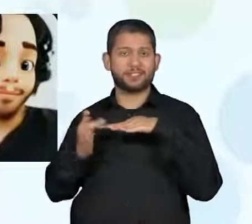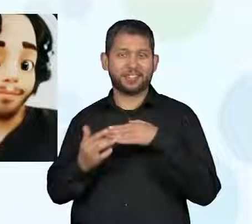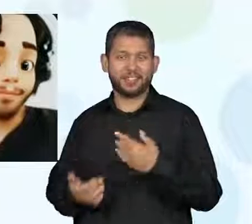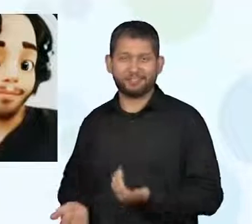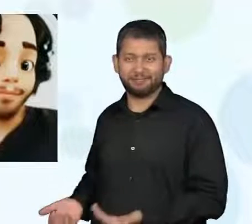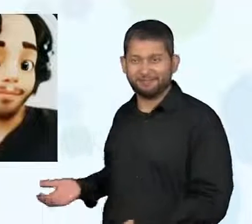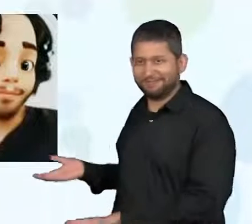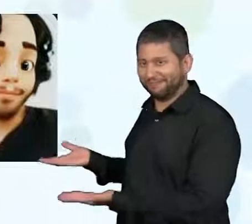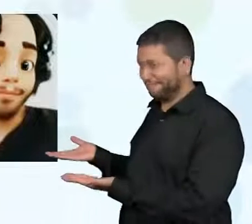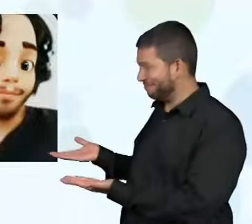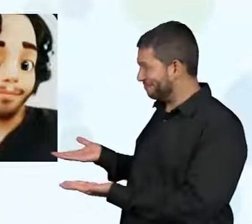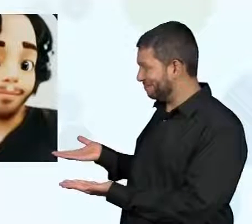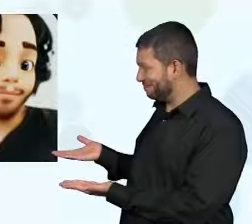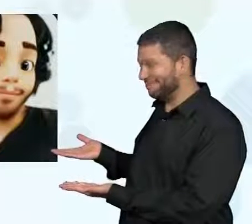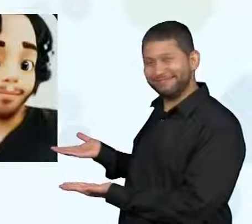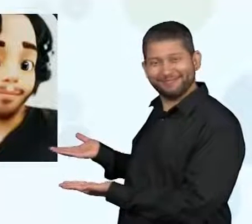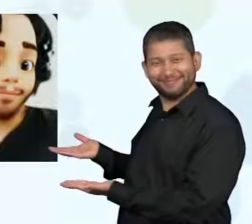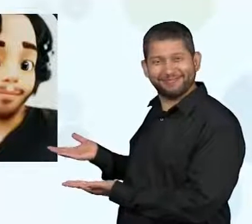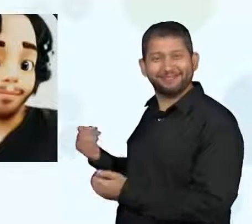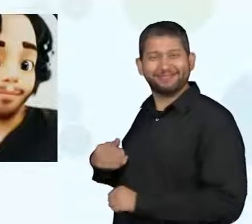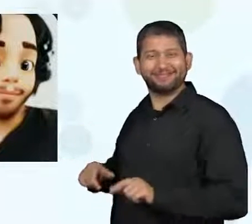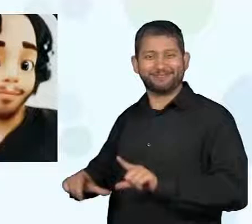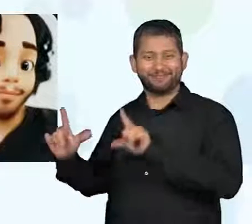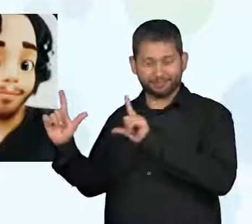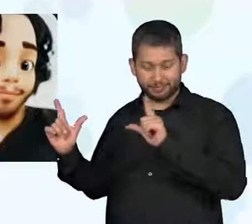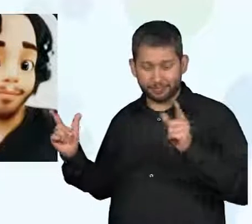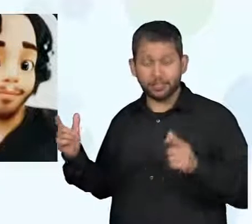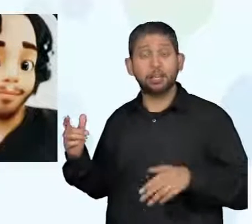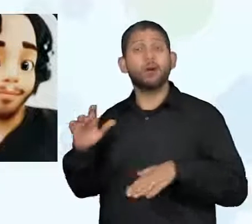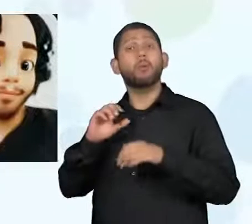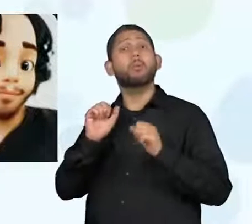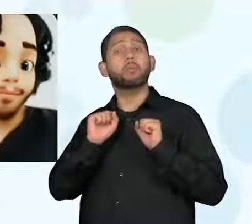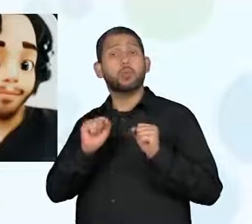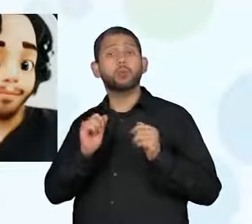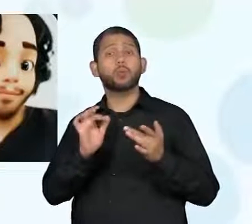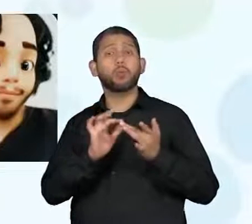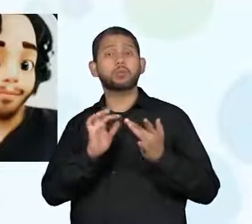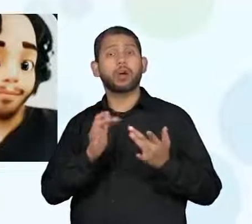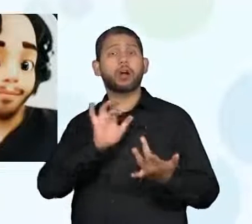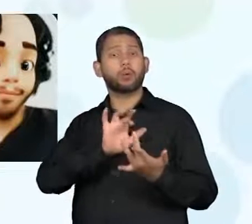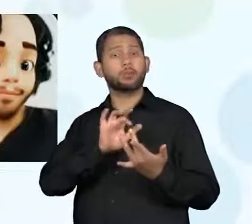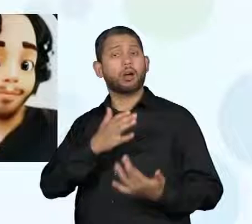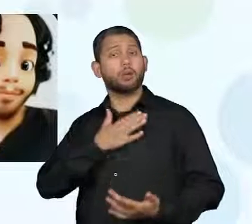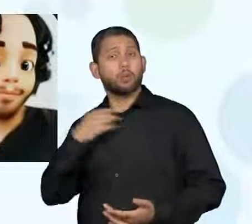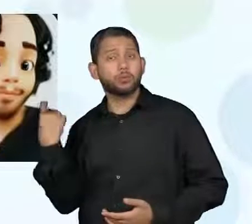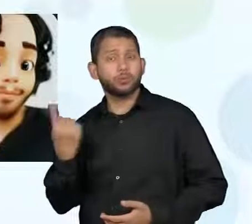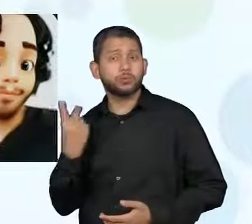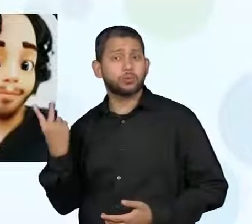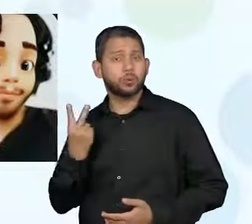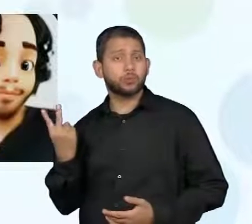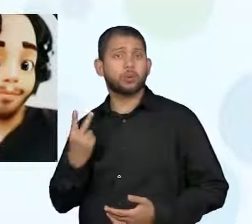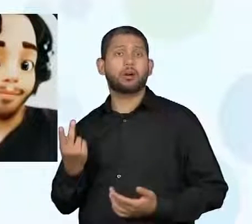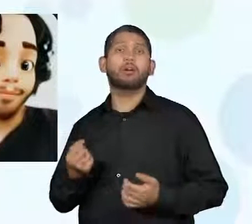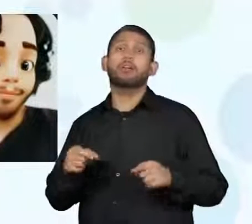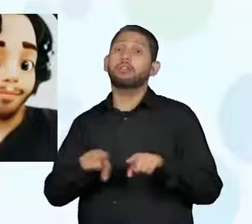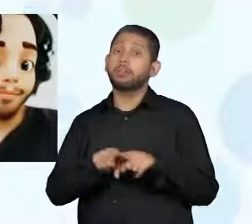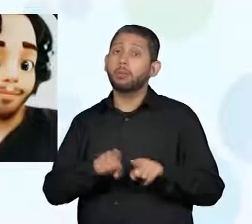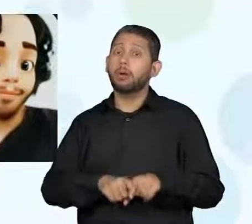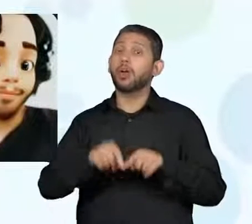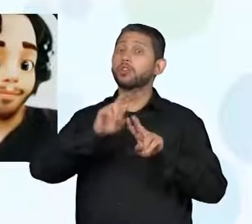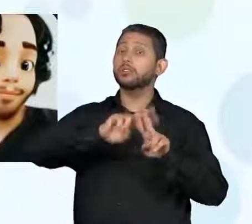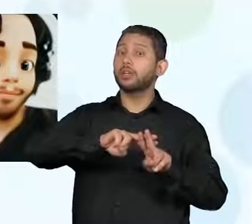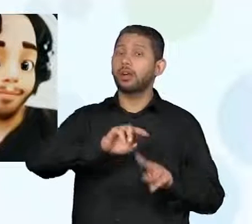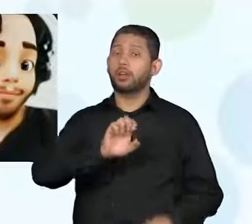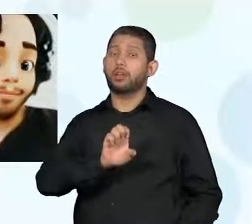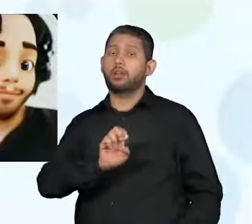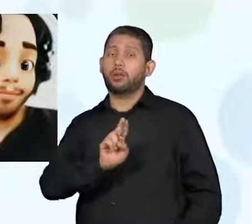avatar. Vamos deixar aí para vocês as nossas redes sociais, com a hashtag Eu no CMSP, para que você possa